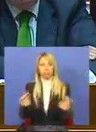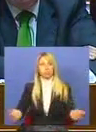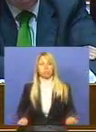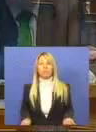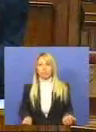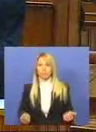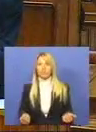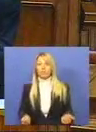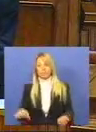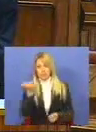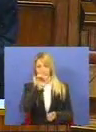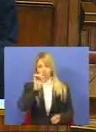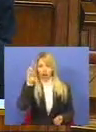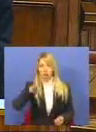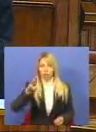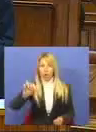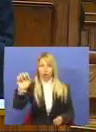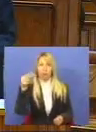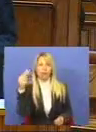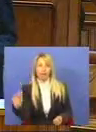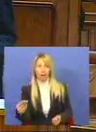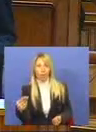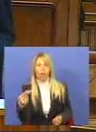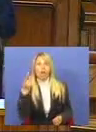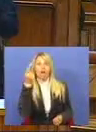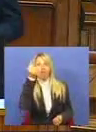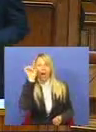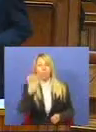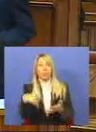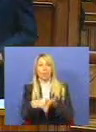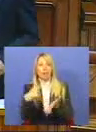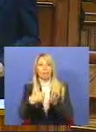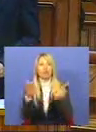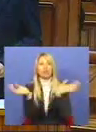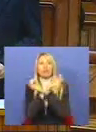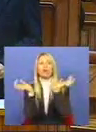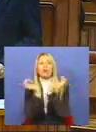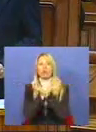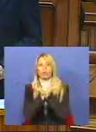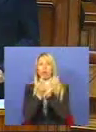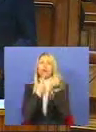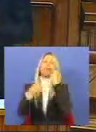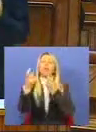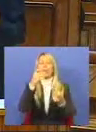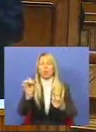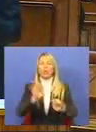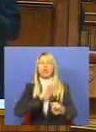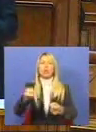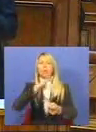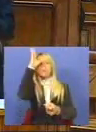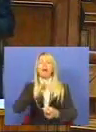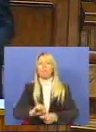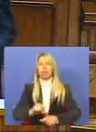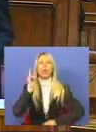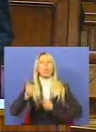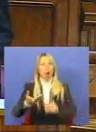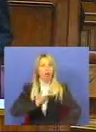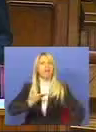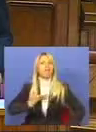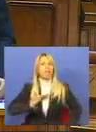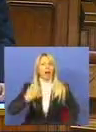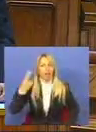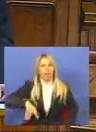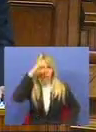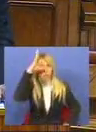de euros do dinheiro das contribuições para a Segurança Social. E eu pergunto-lhe, Sr. Primeiro-Ministro, que direito é que tem um Governo